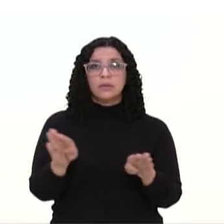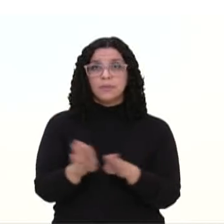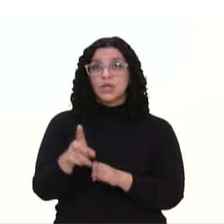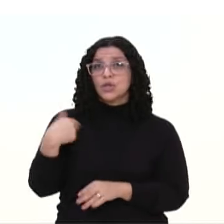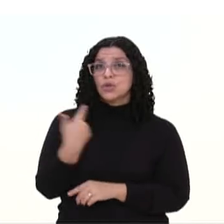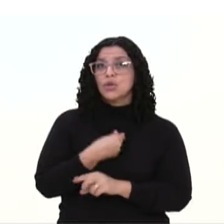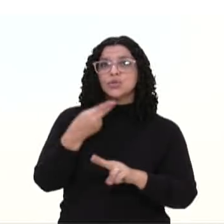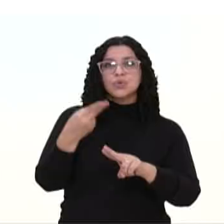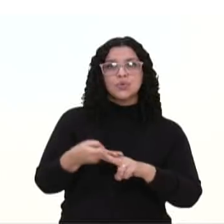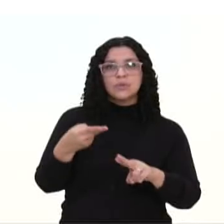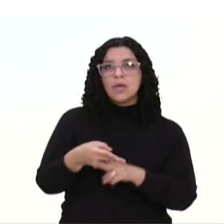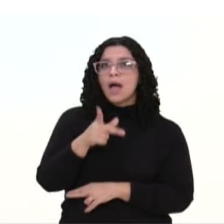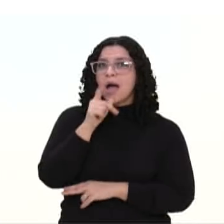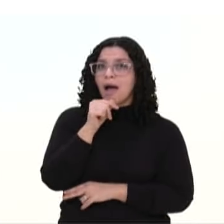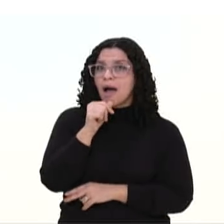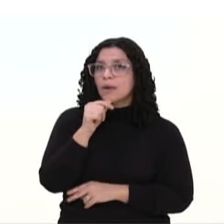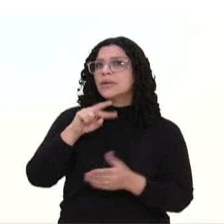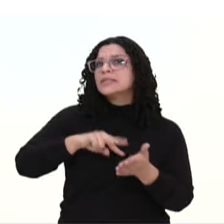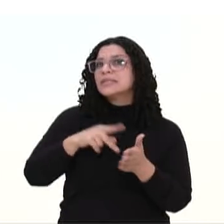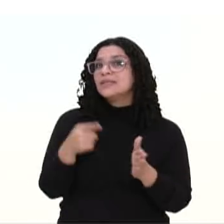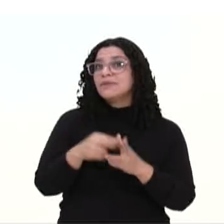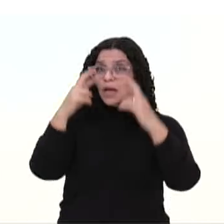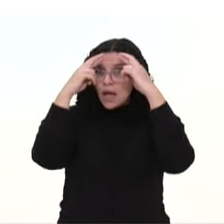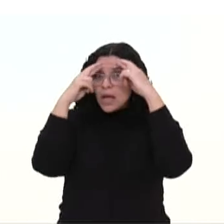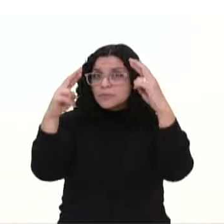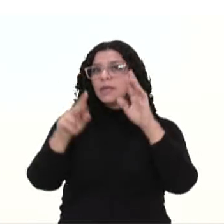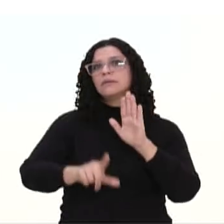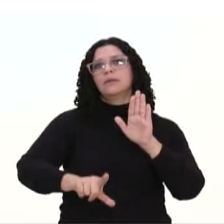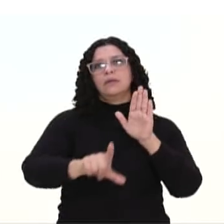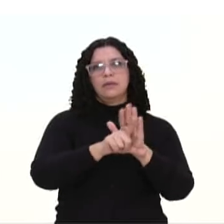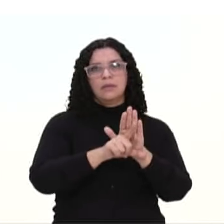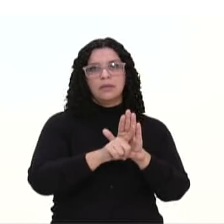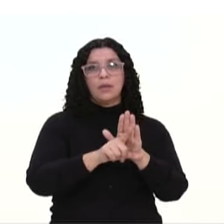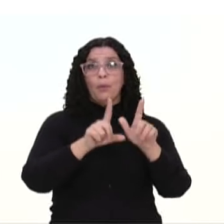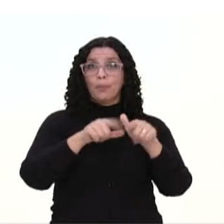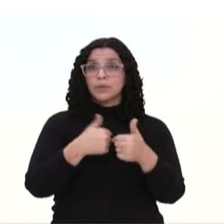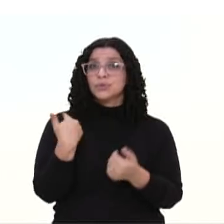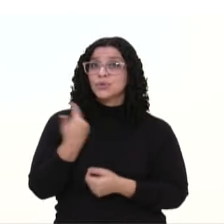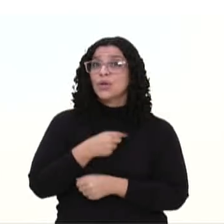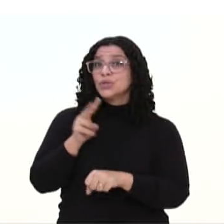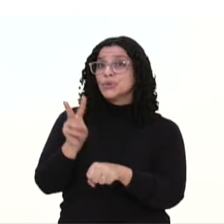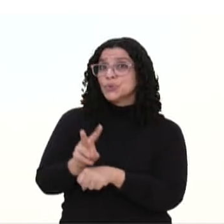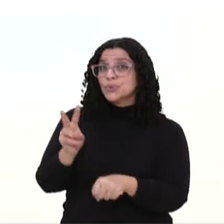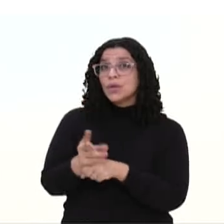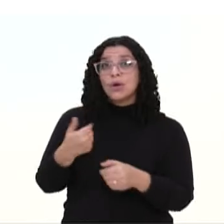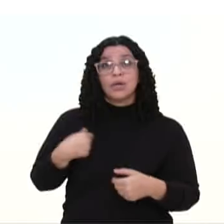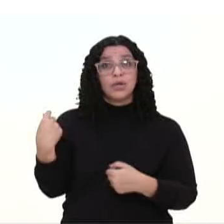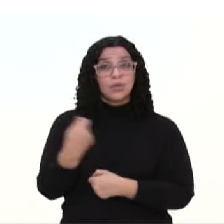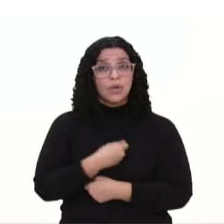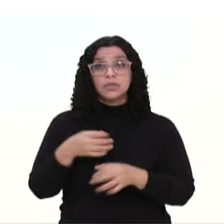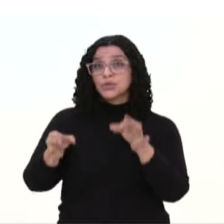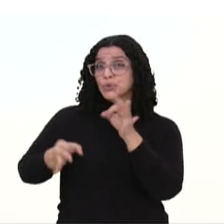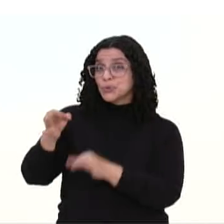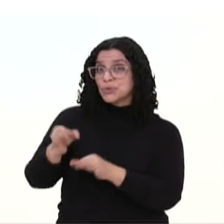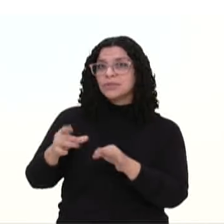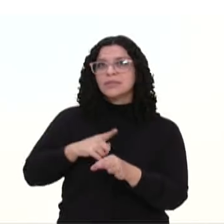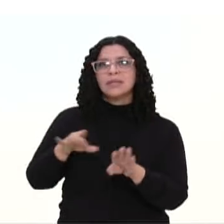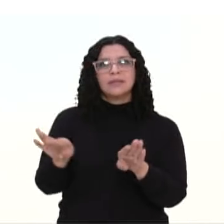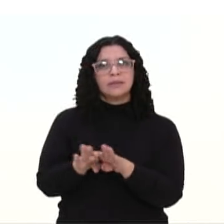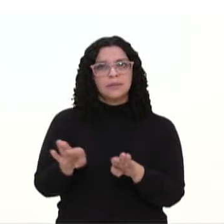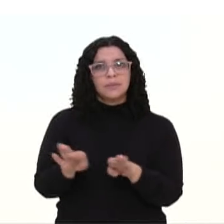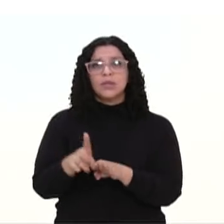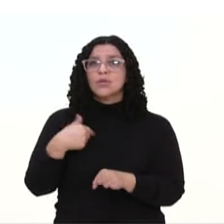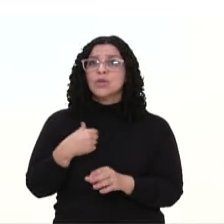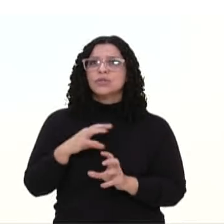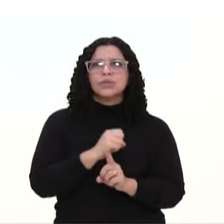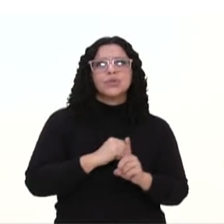da água implica no respeito à lei. Sua proteção constitui uma obrigação jurídica para